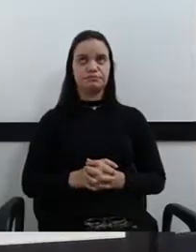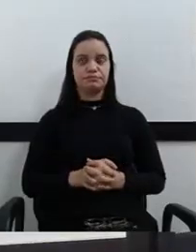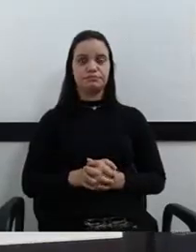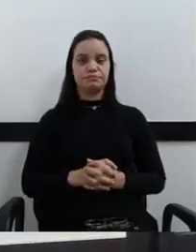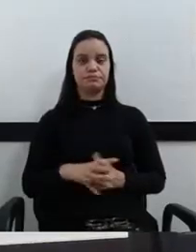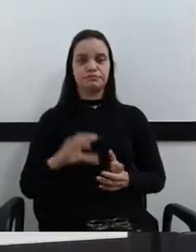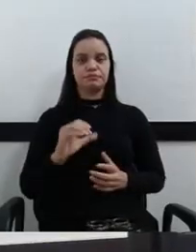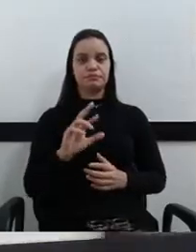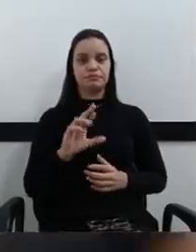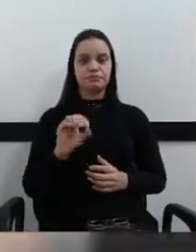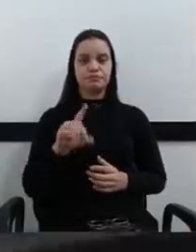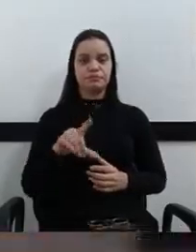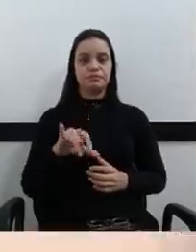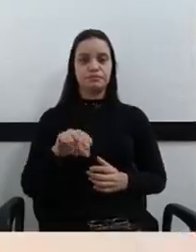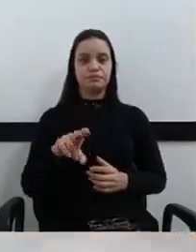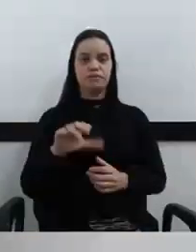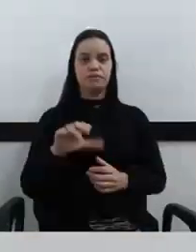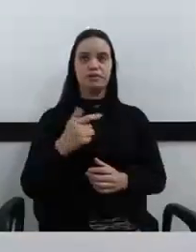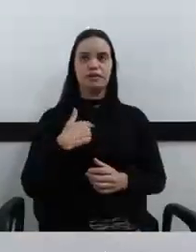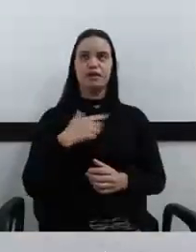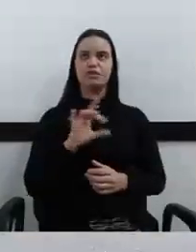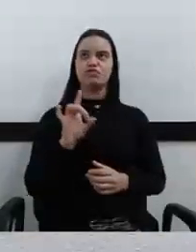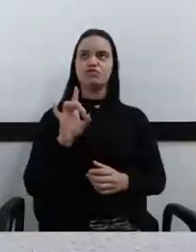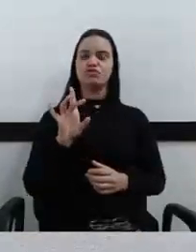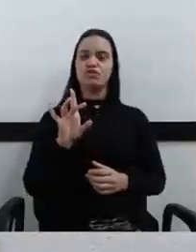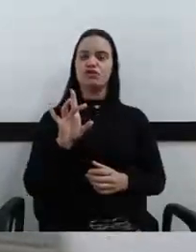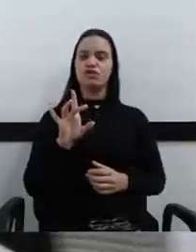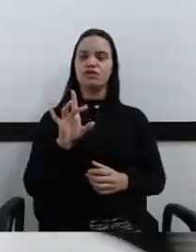Conselheira Carolina Rangel. Não, eu só queria pedir, por